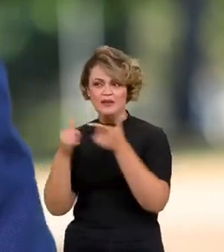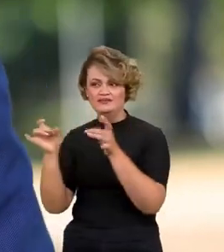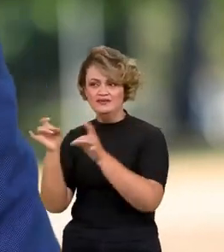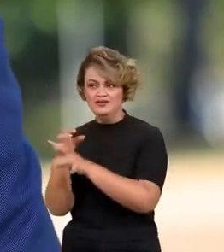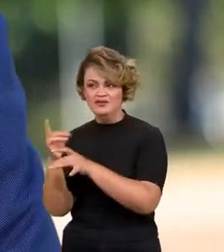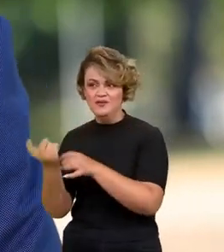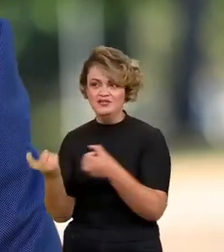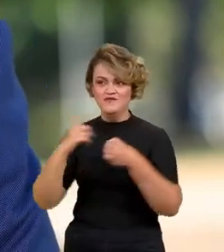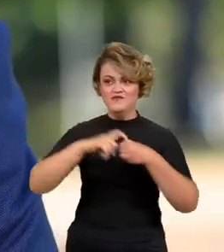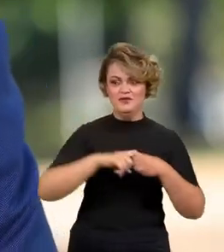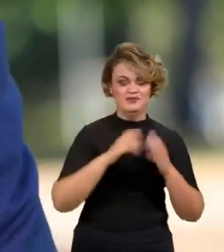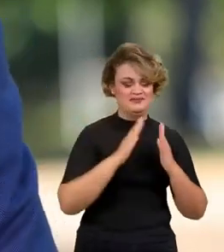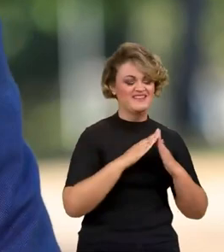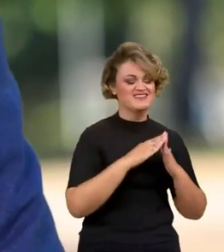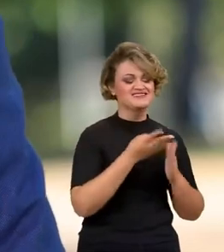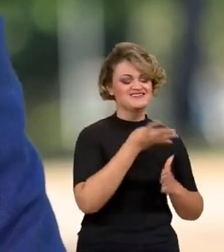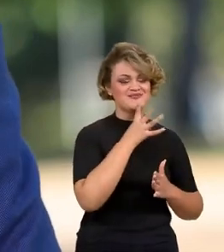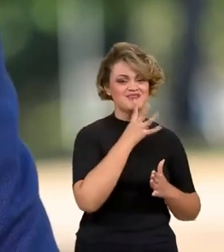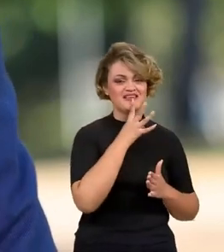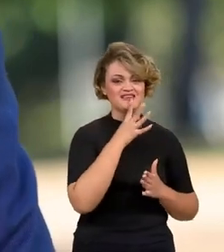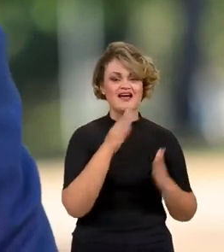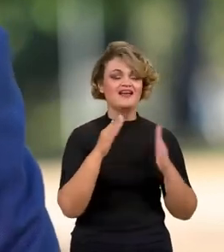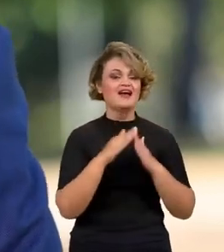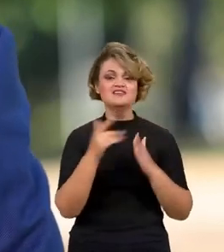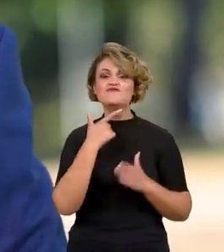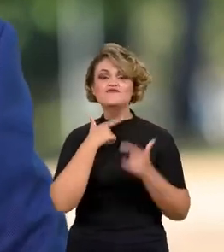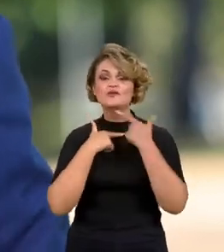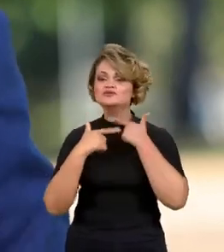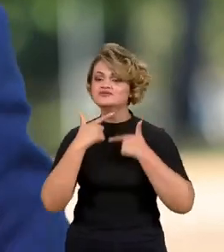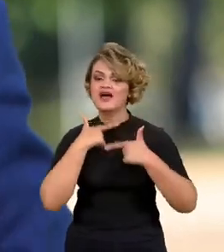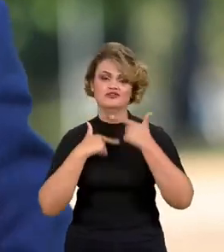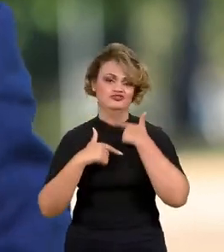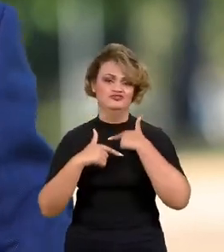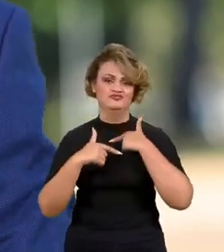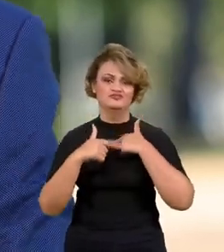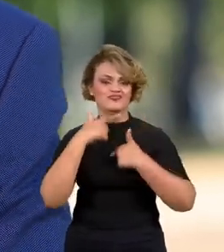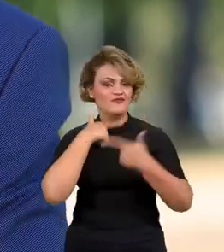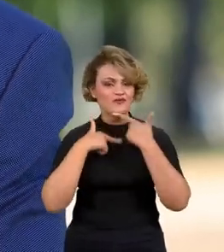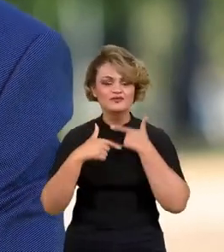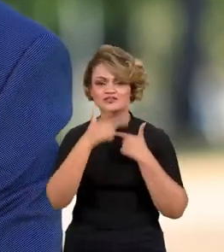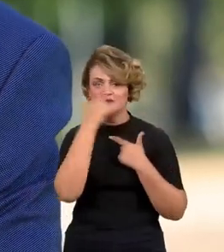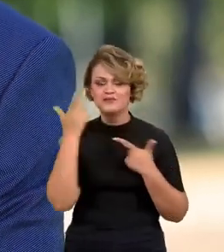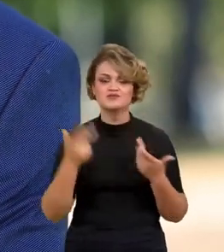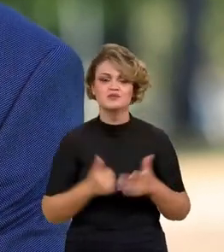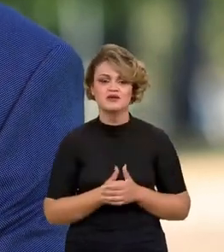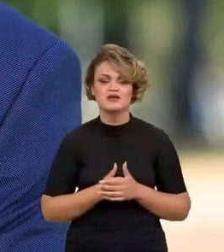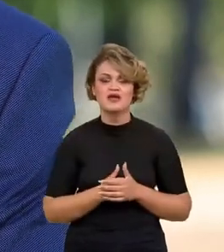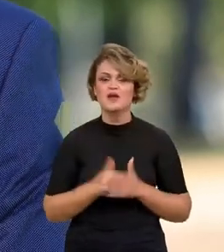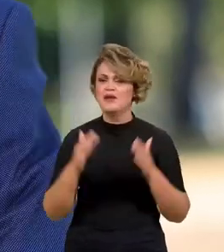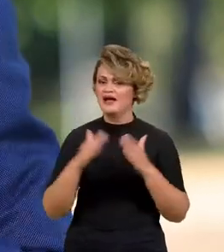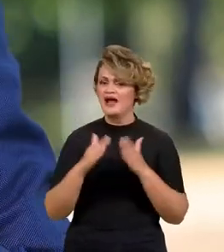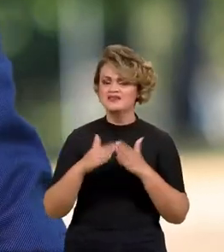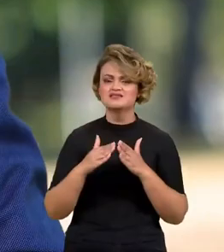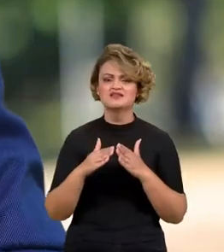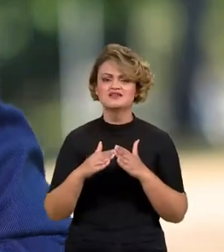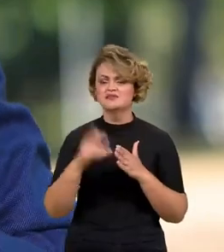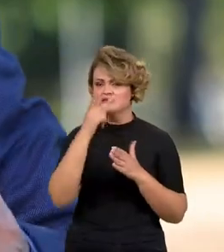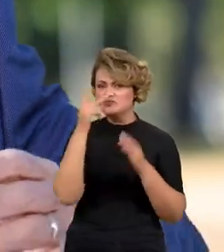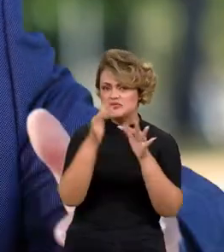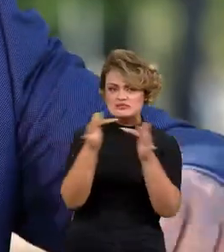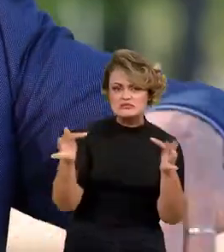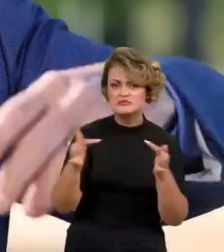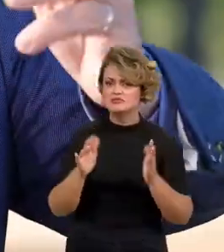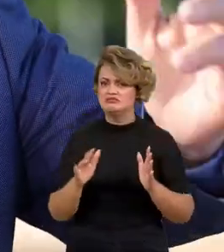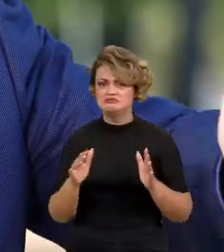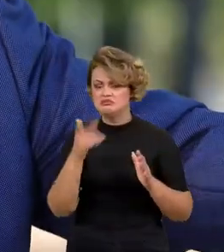a casa é um desejo é o maior desejo do ser humano é ter uma casinha pelo menos das pessoas mais Humildes das pessoas mais simples